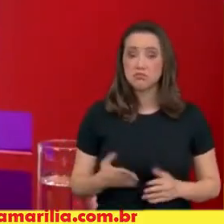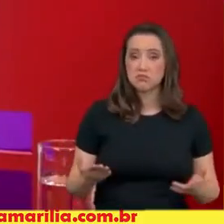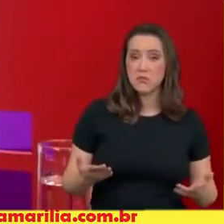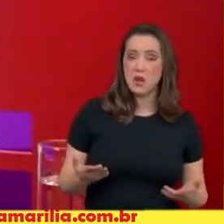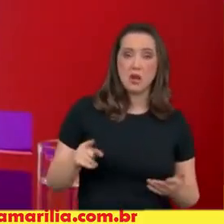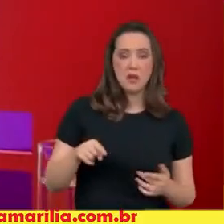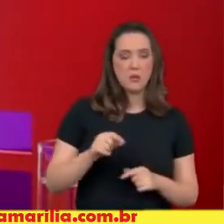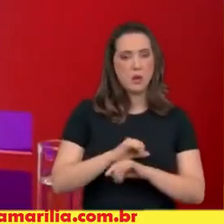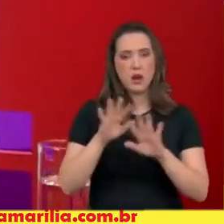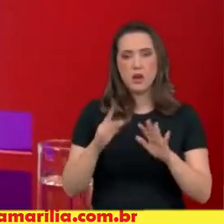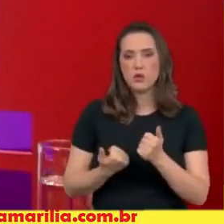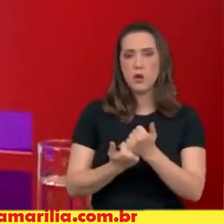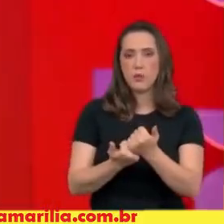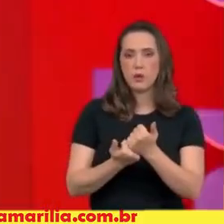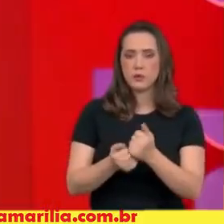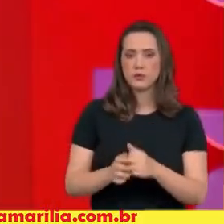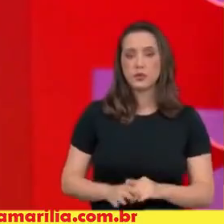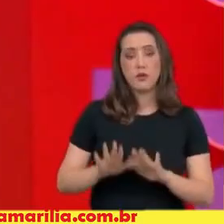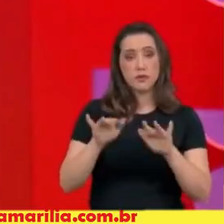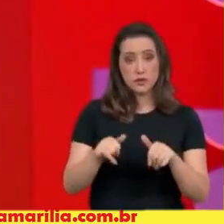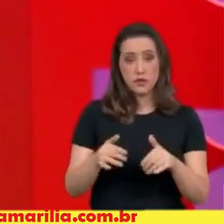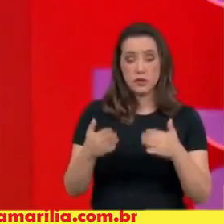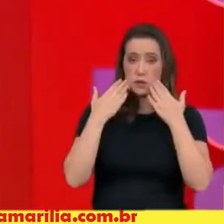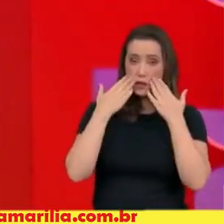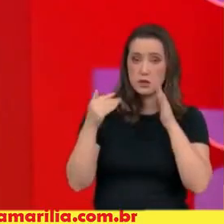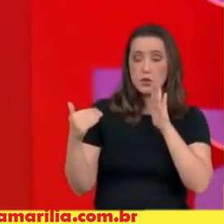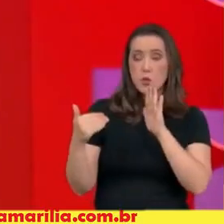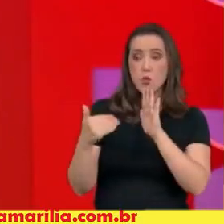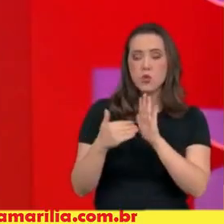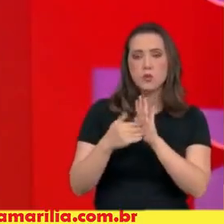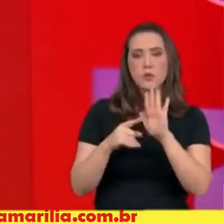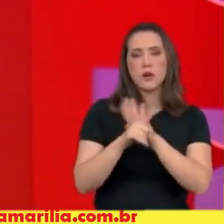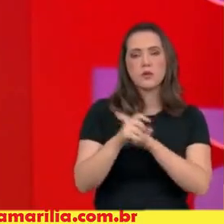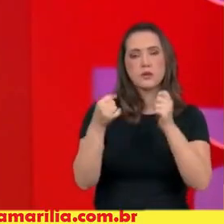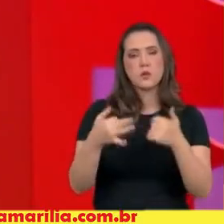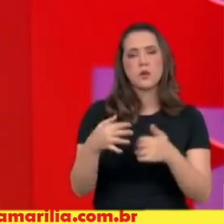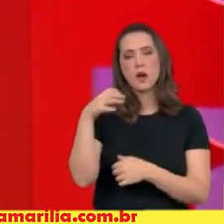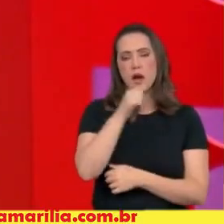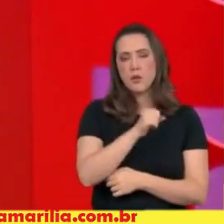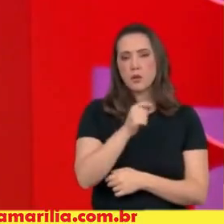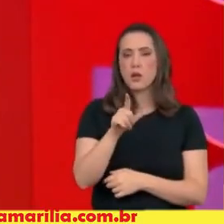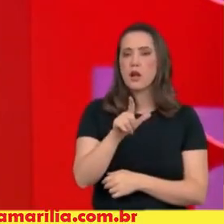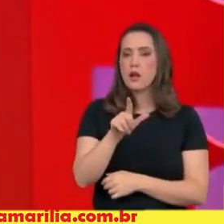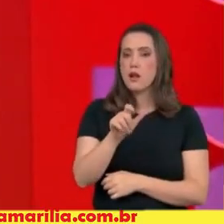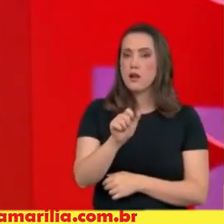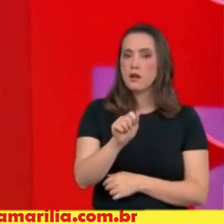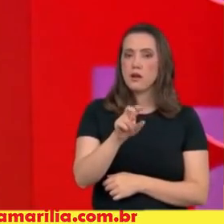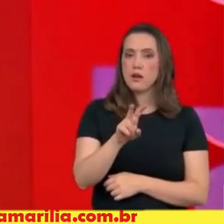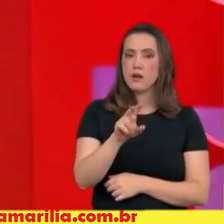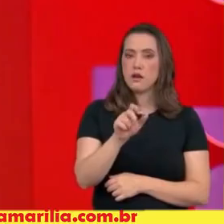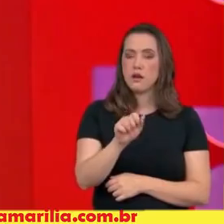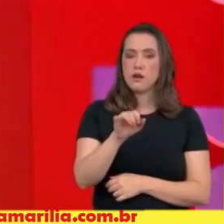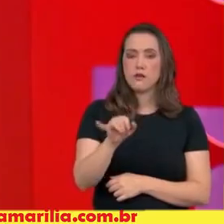de apoio externo, sim. A gente está chegando no final do programa, eu quero te fazer uma última pergunta. Você citou muito rapidamente a Lava Jato. A gente foi ver... Muitos